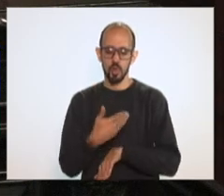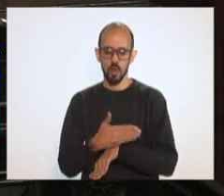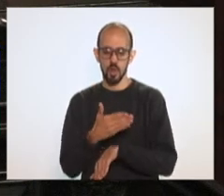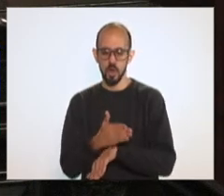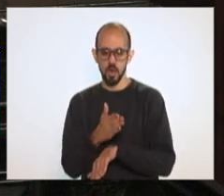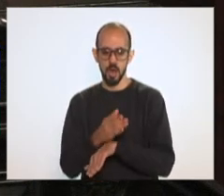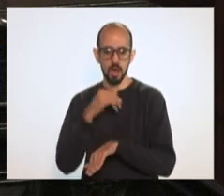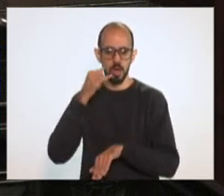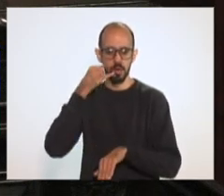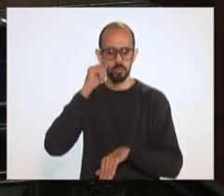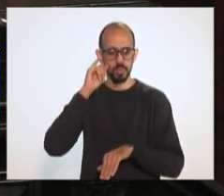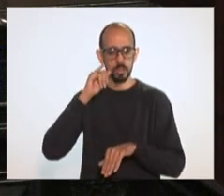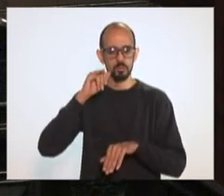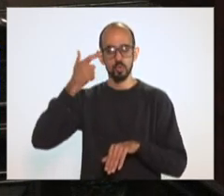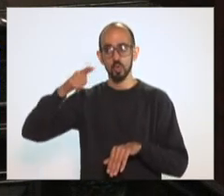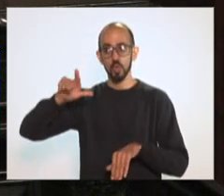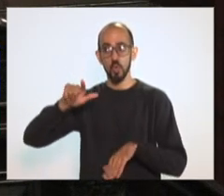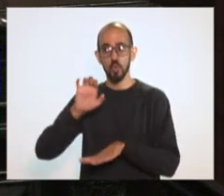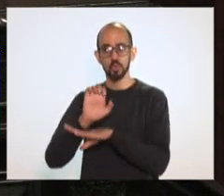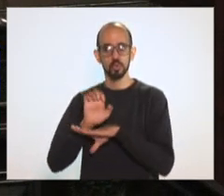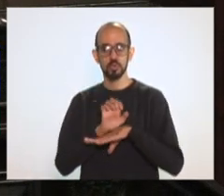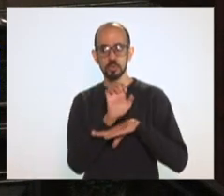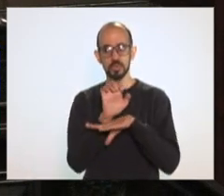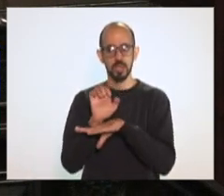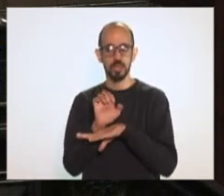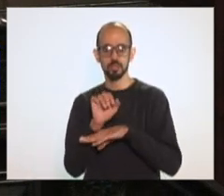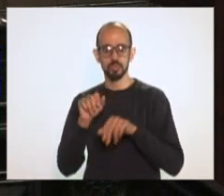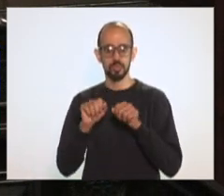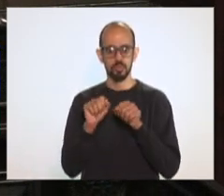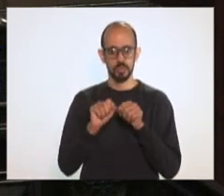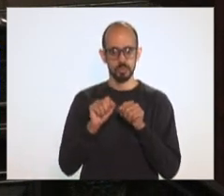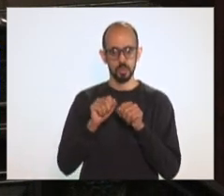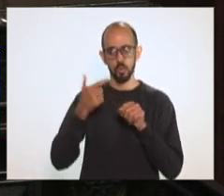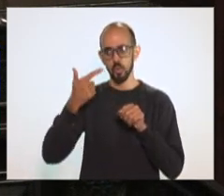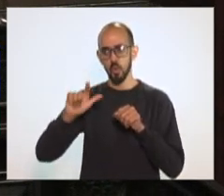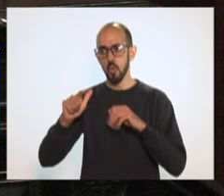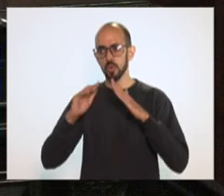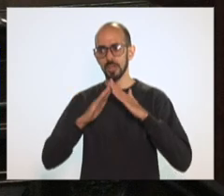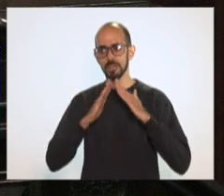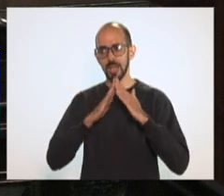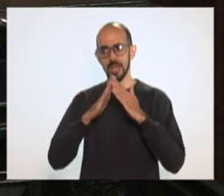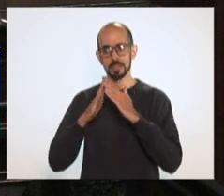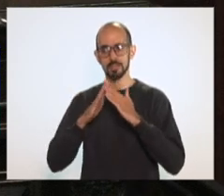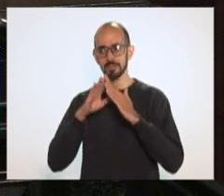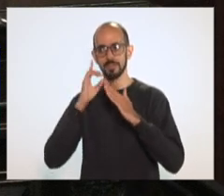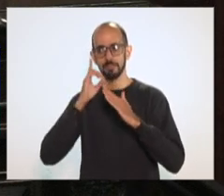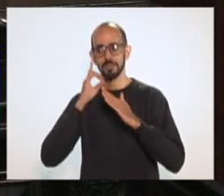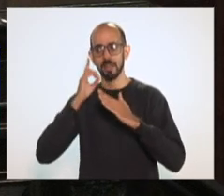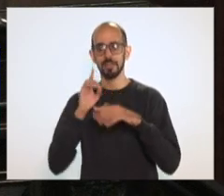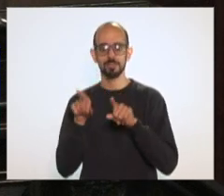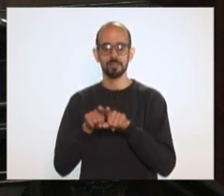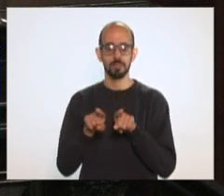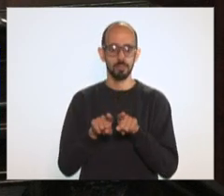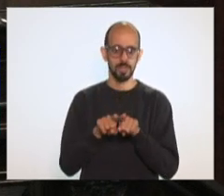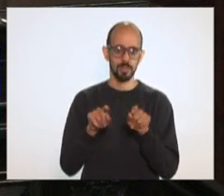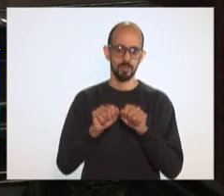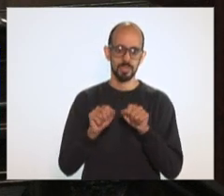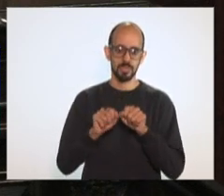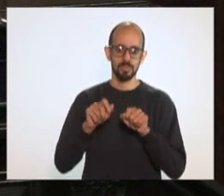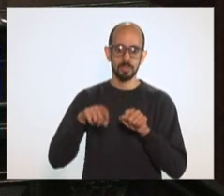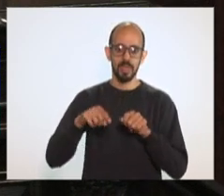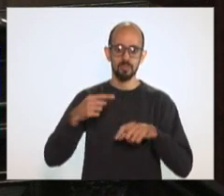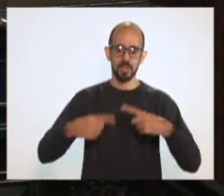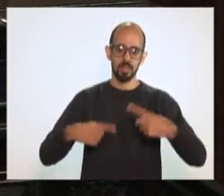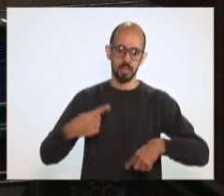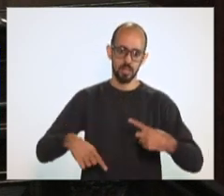outros lugares da federação vêm fazendo, o que outros parlamentos no Brasil vêm fazendo, que é a politização. E aí,